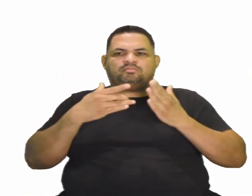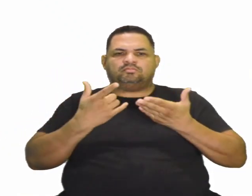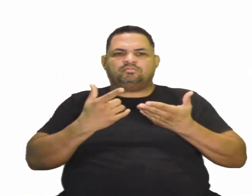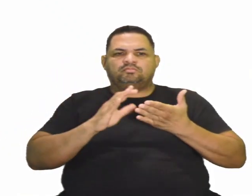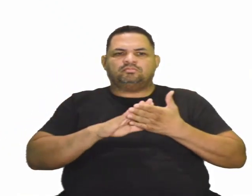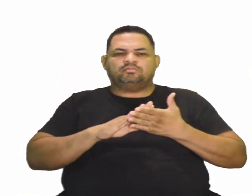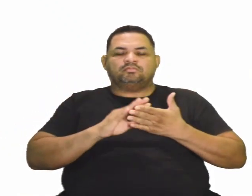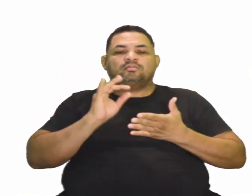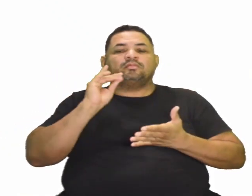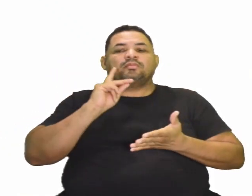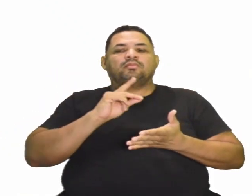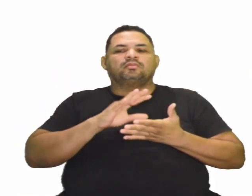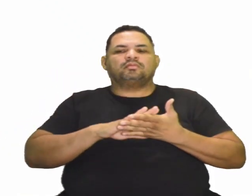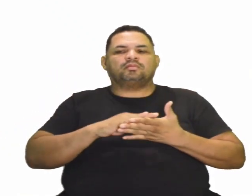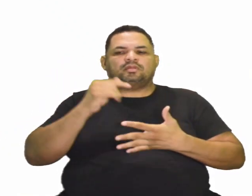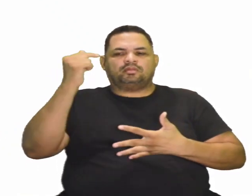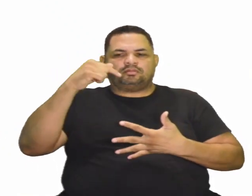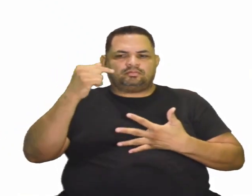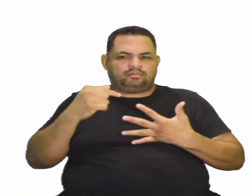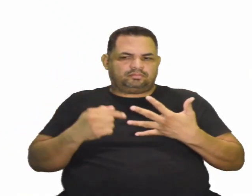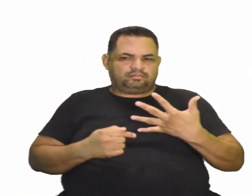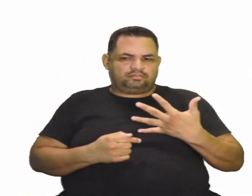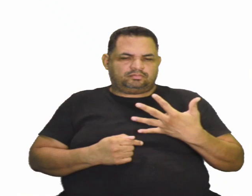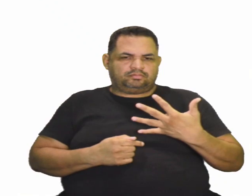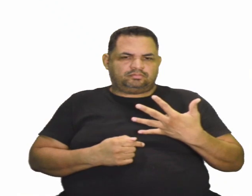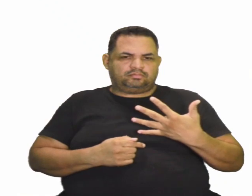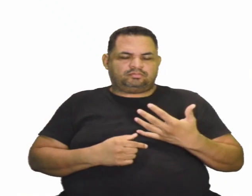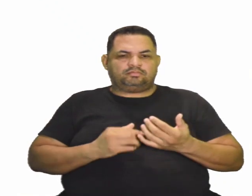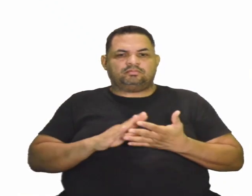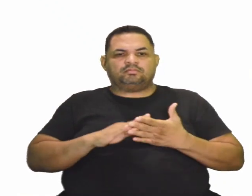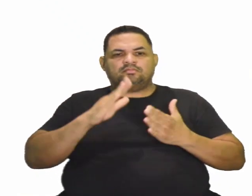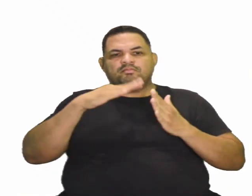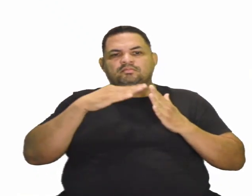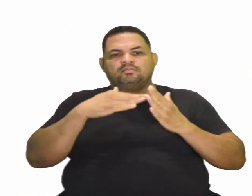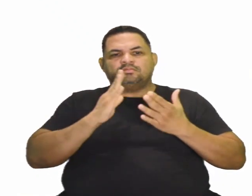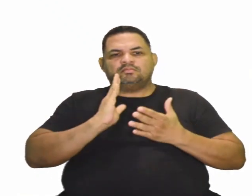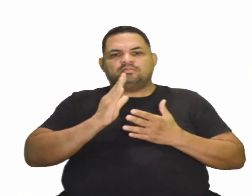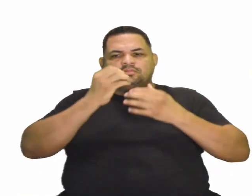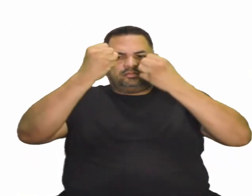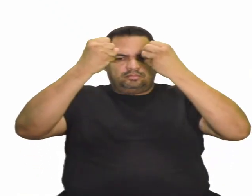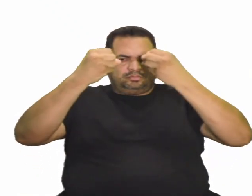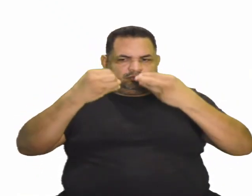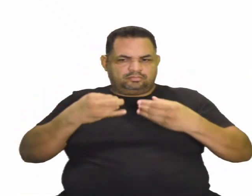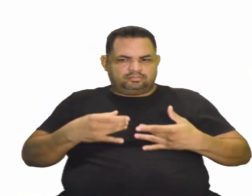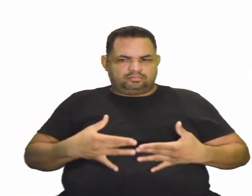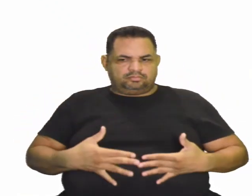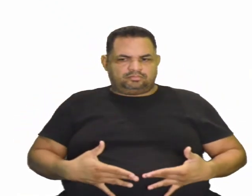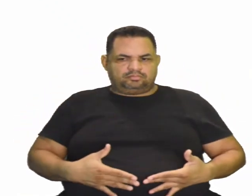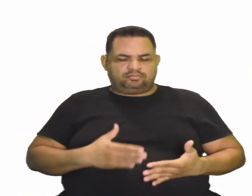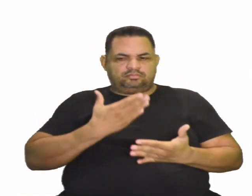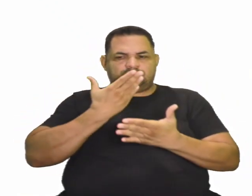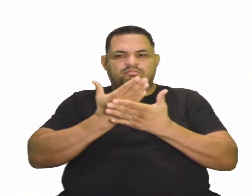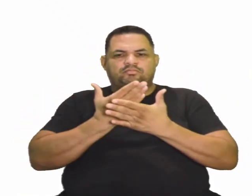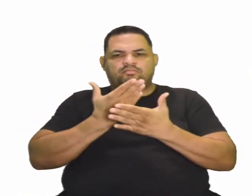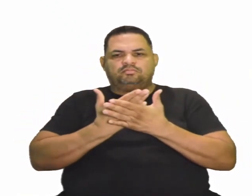Botticelli, considere afirmativas a seguir. Então, aquela obra que nós já falamos, né, durante a